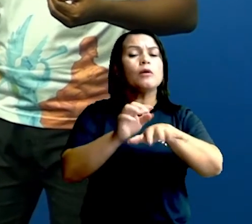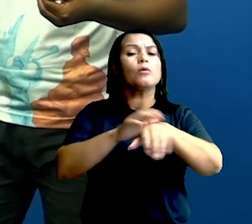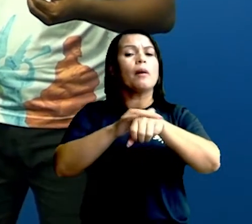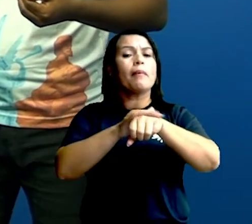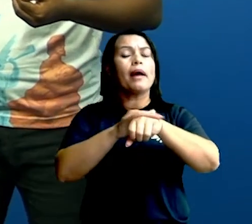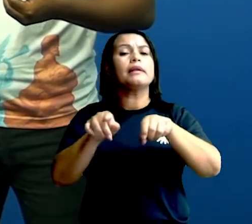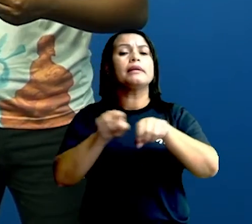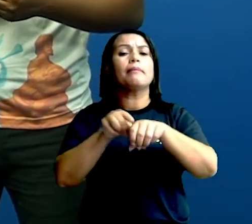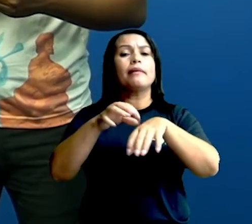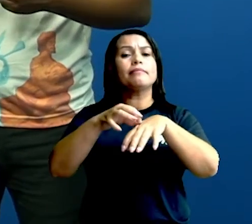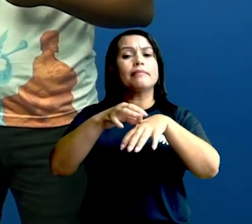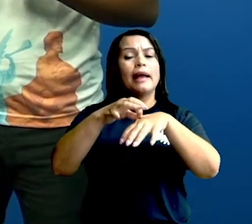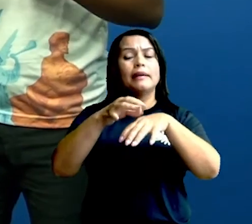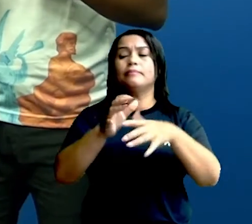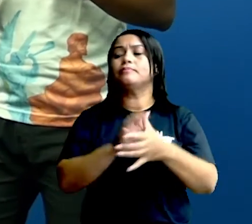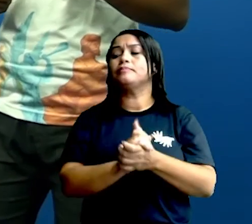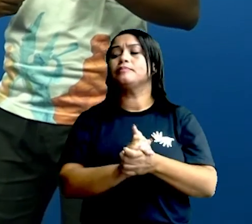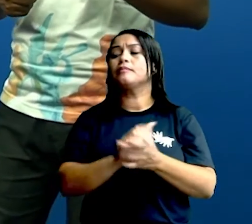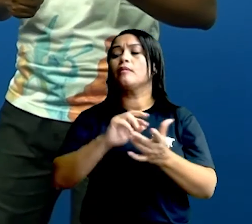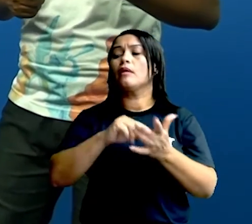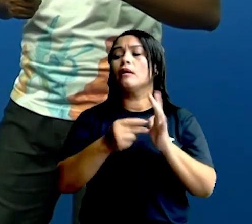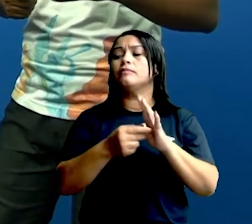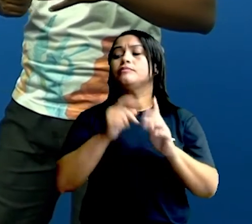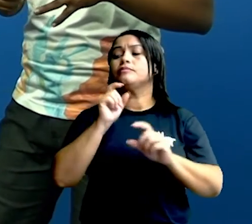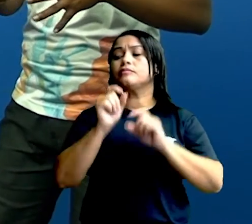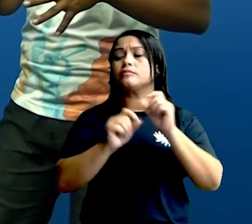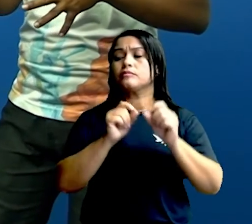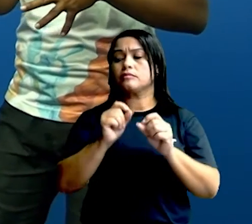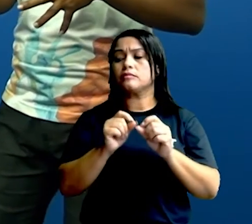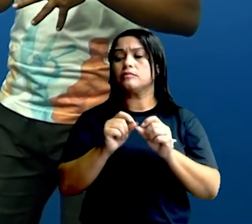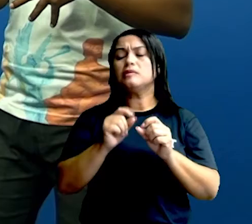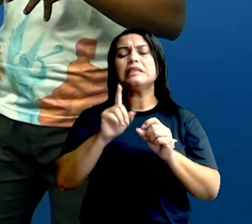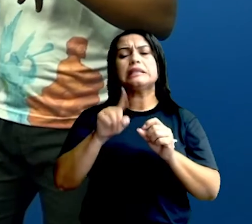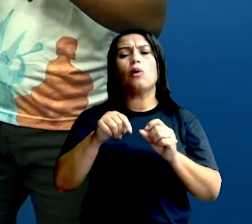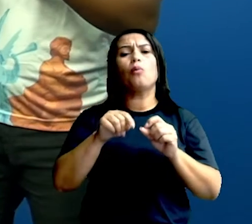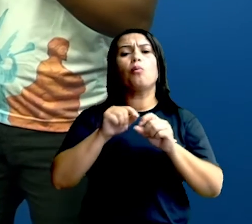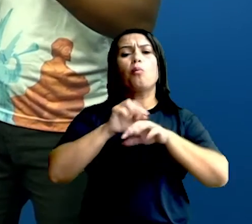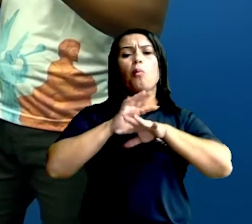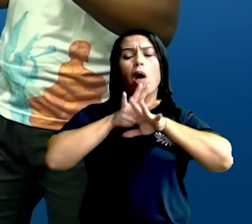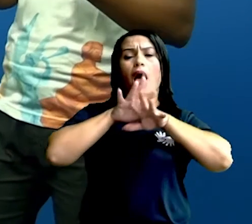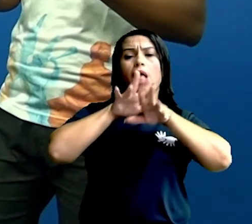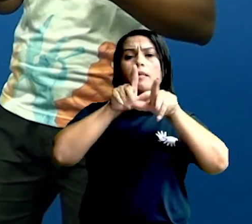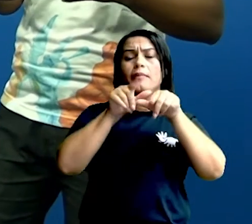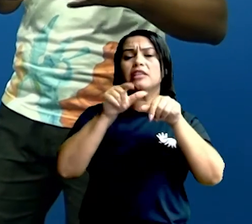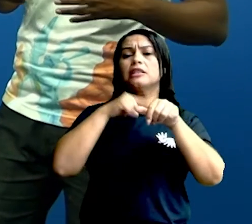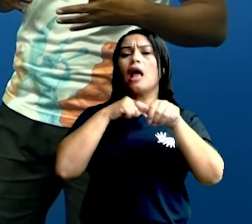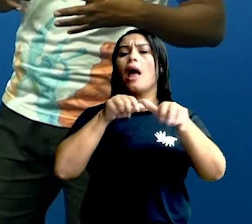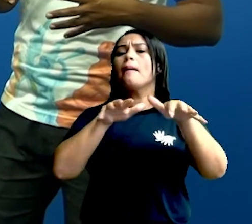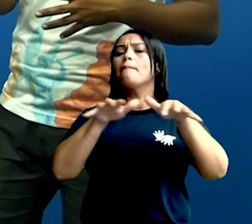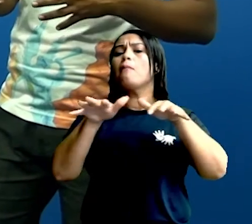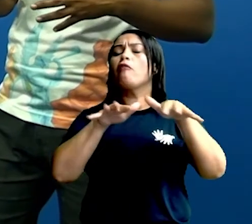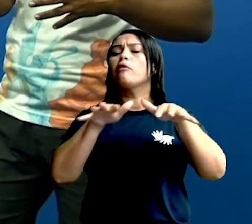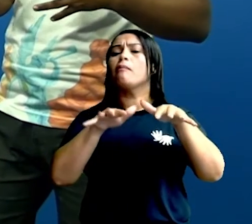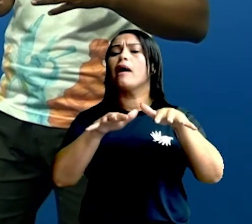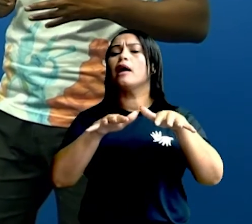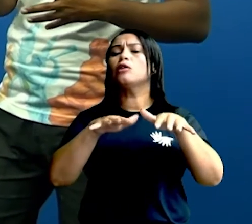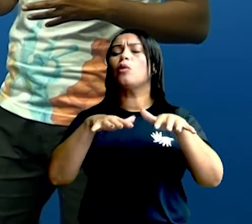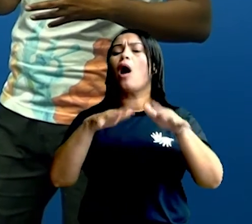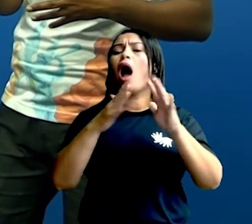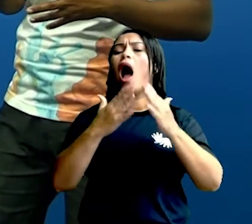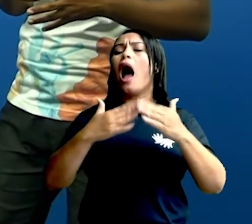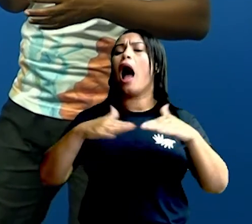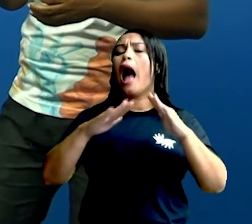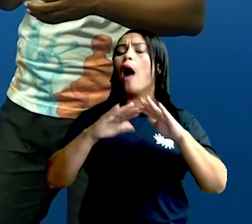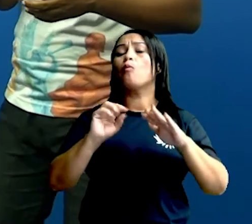e dermo de pele. Então, eles são animais que possuem movimentos lentos ou são sésseis,